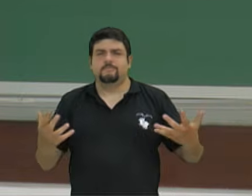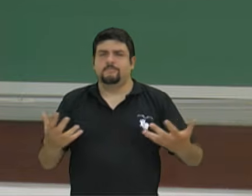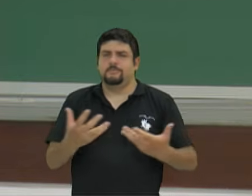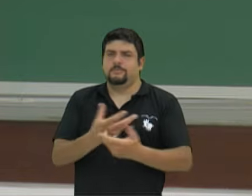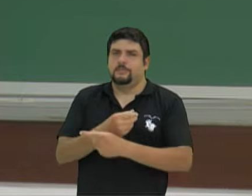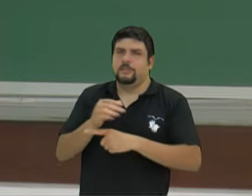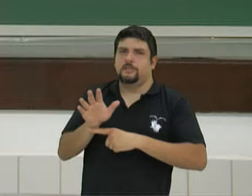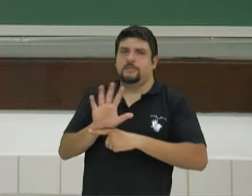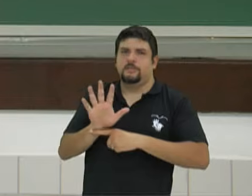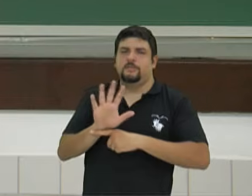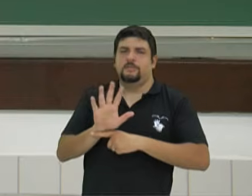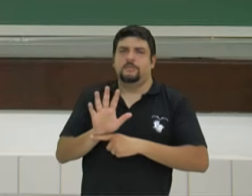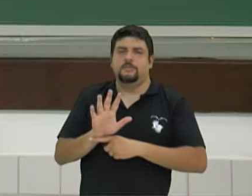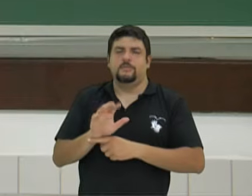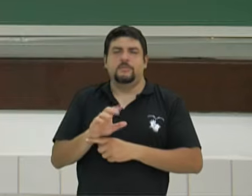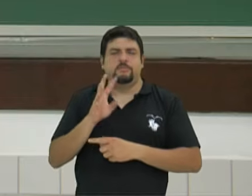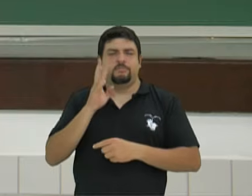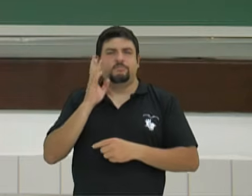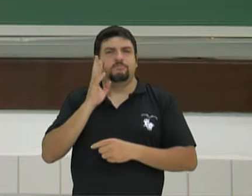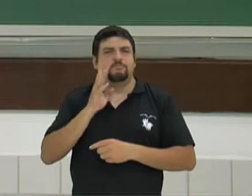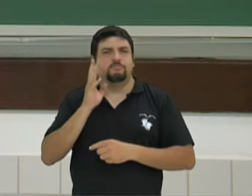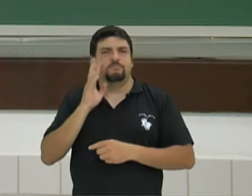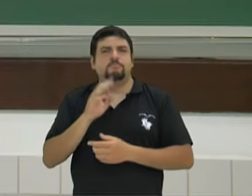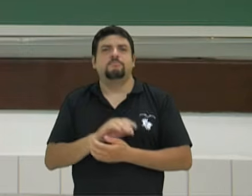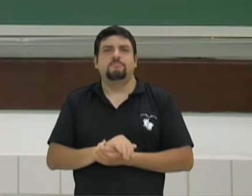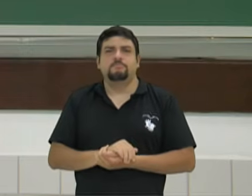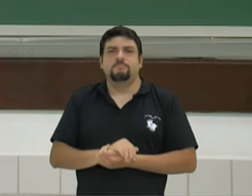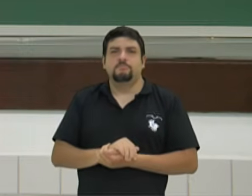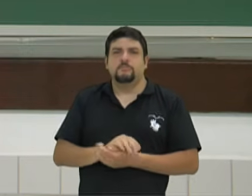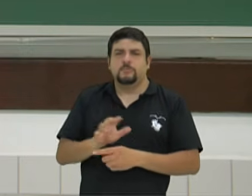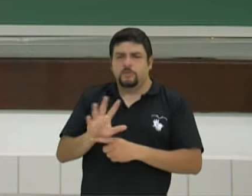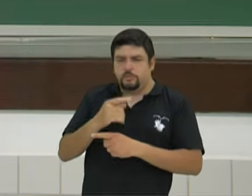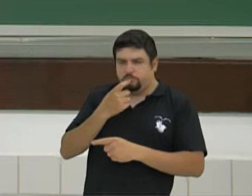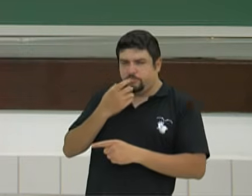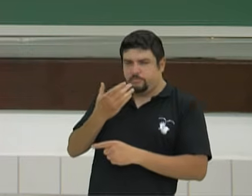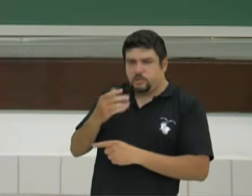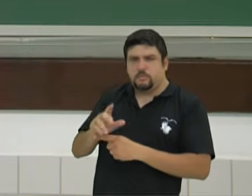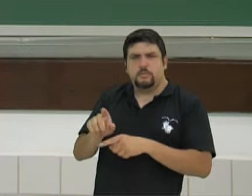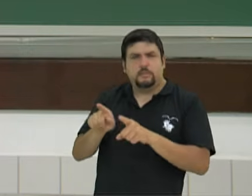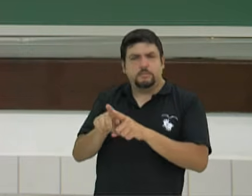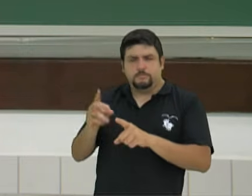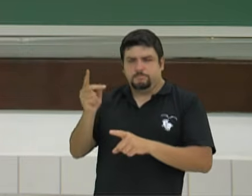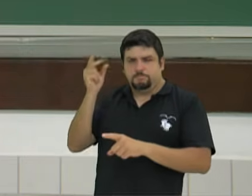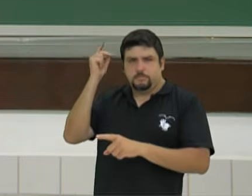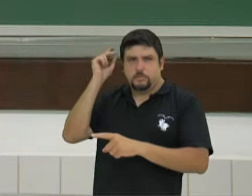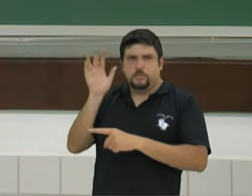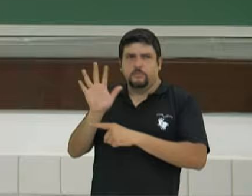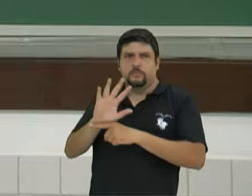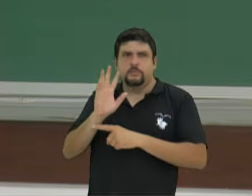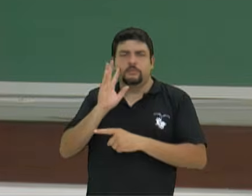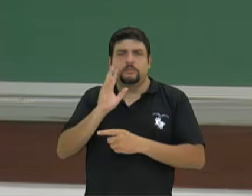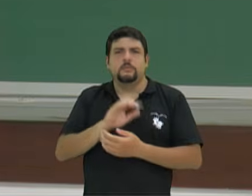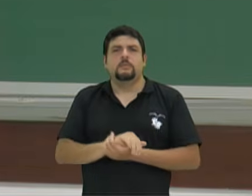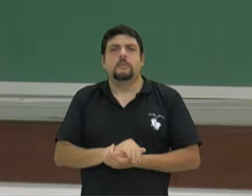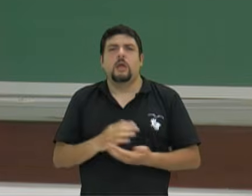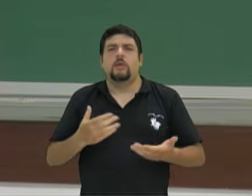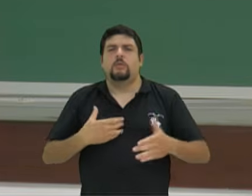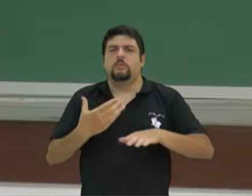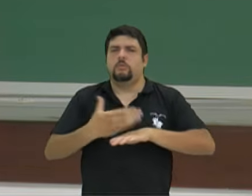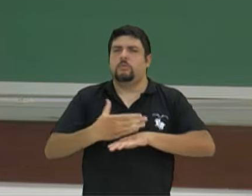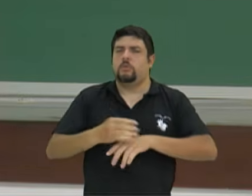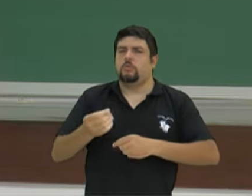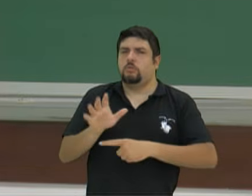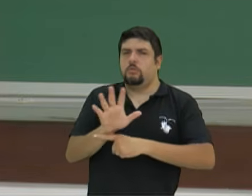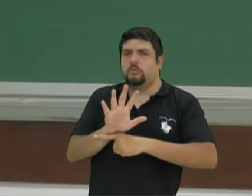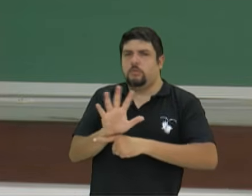Sensacional esse filme, pessoal. Os filmes bons não são só os últimos, tem que ser os primeiros também, são os melhores. Então vamos lá, escreva sobre o cinema expressionista,